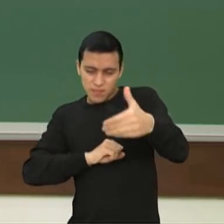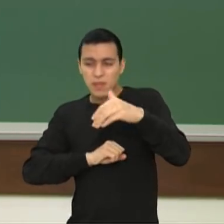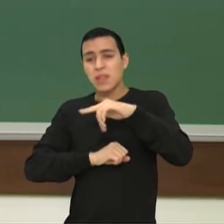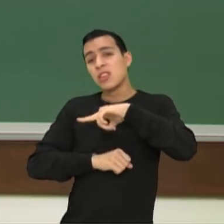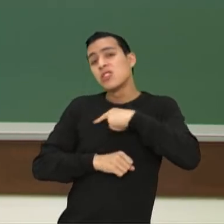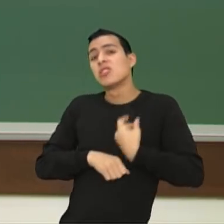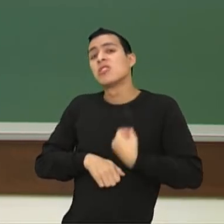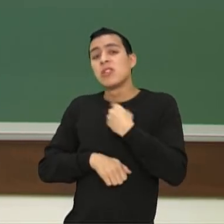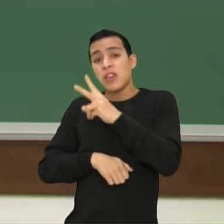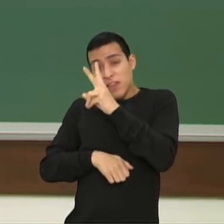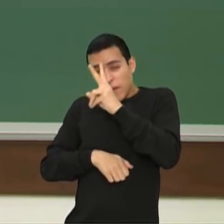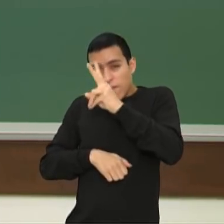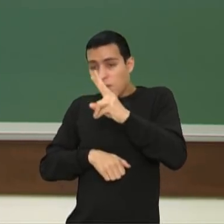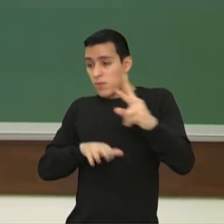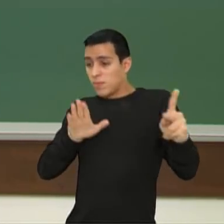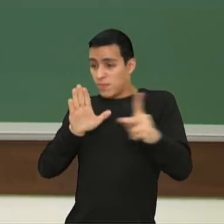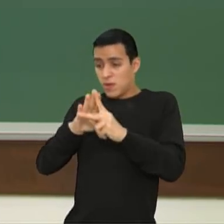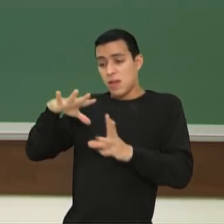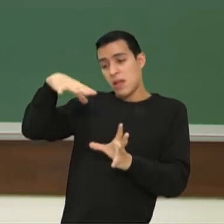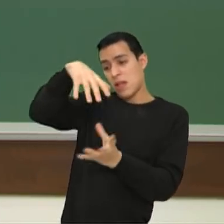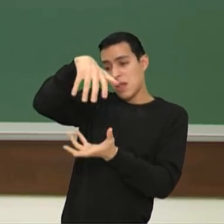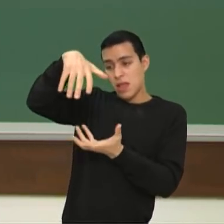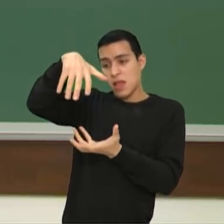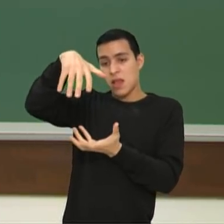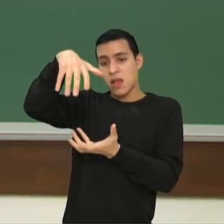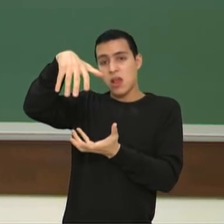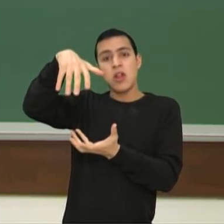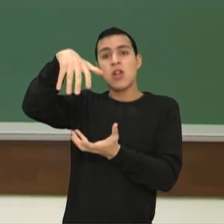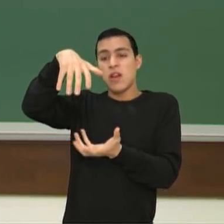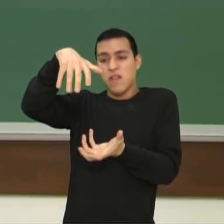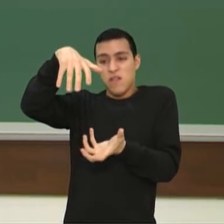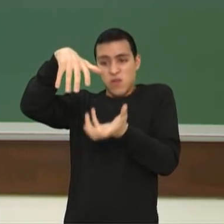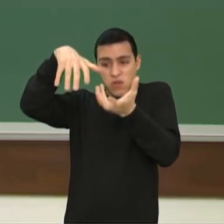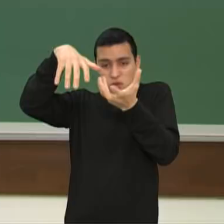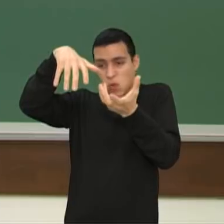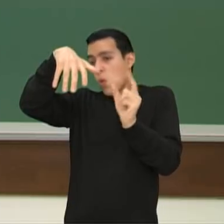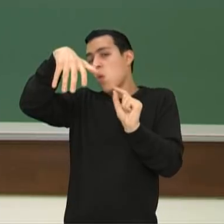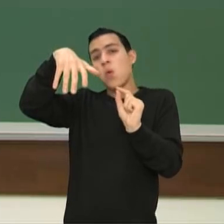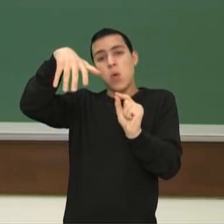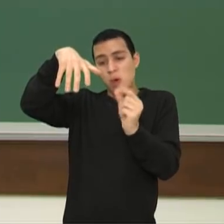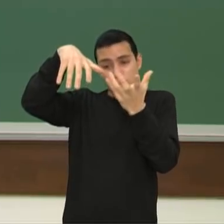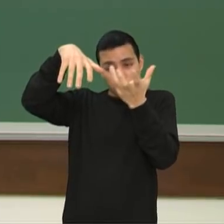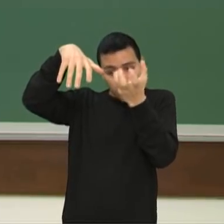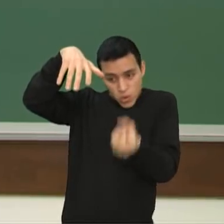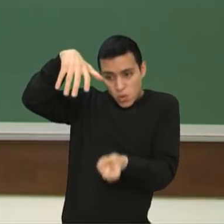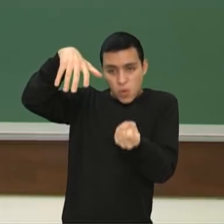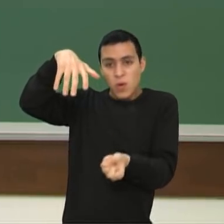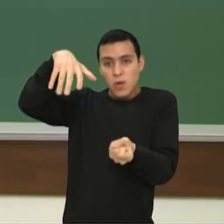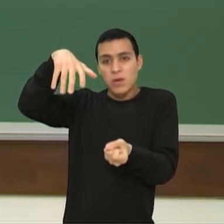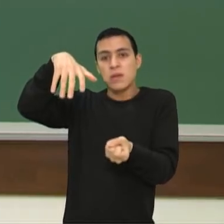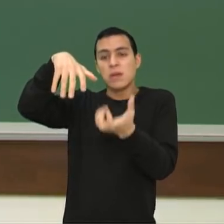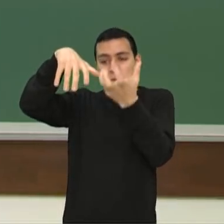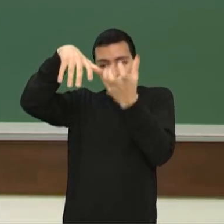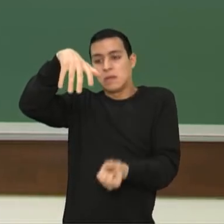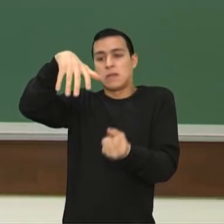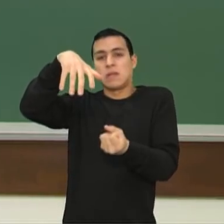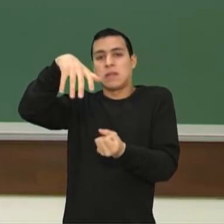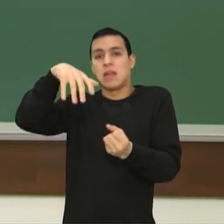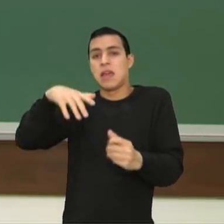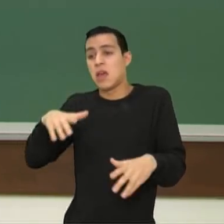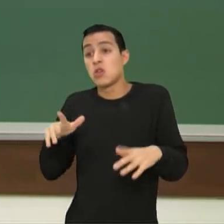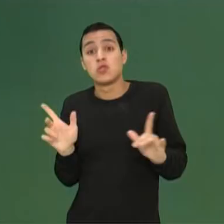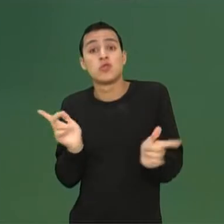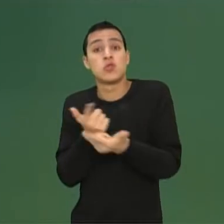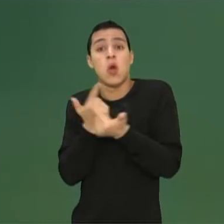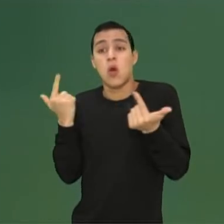uma força que o nosso planeta Terra exerce sobre nós, chamada gravidade, que nos puxa para o centro. Graças a